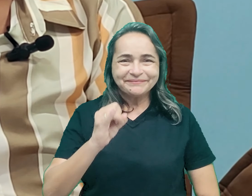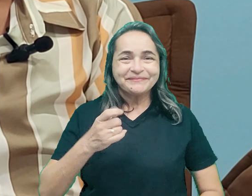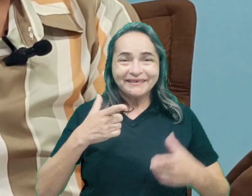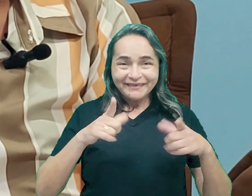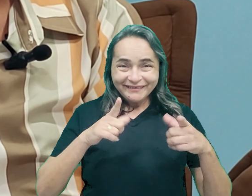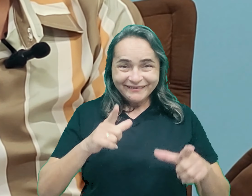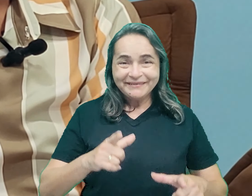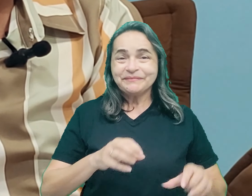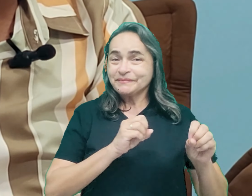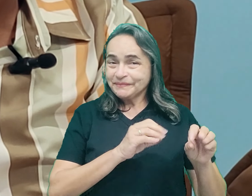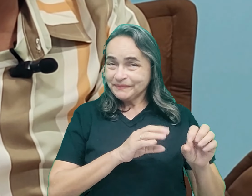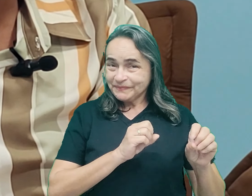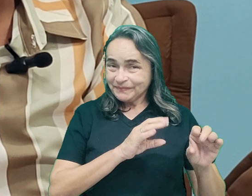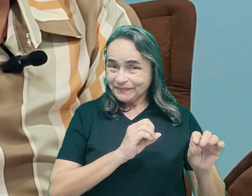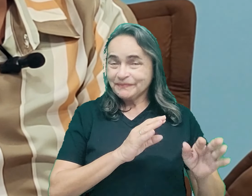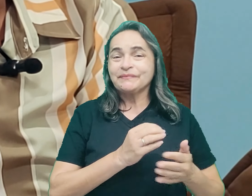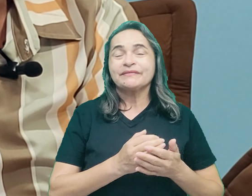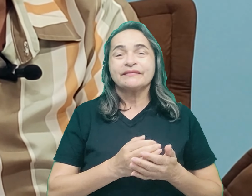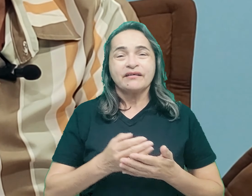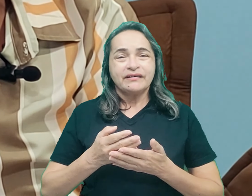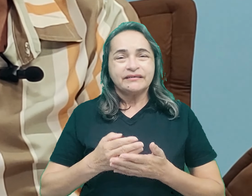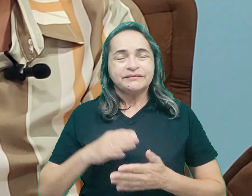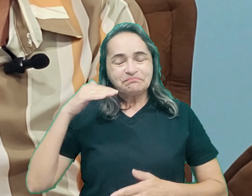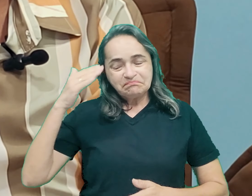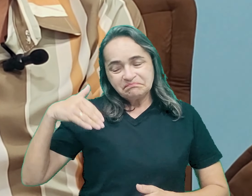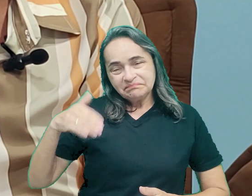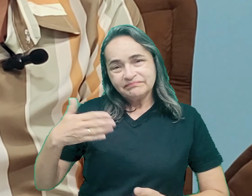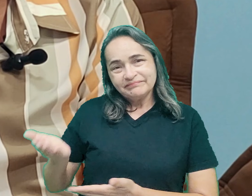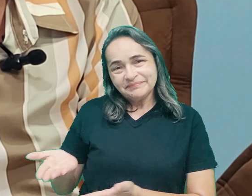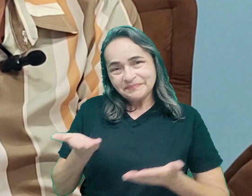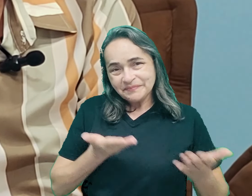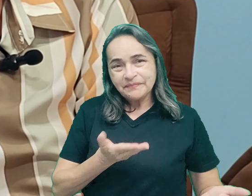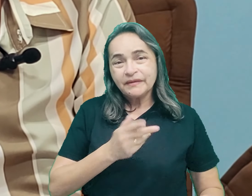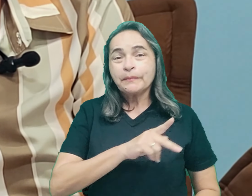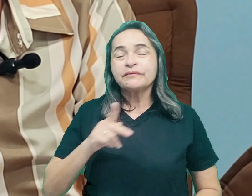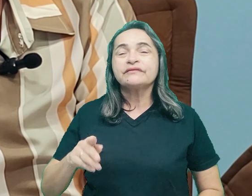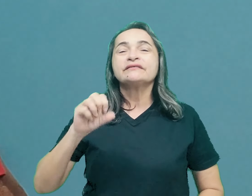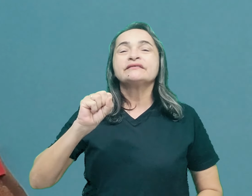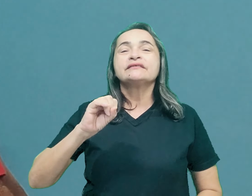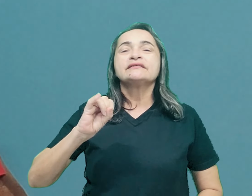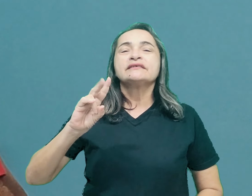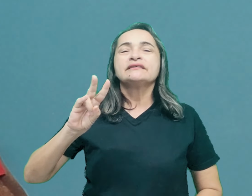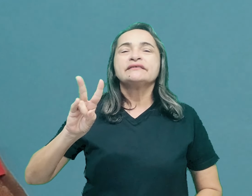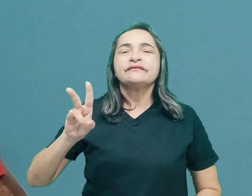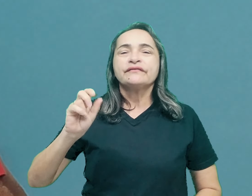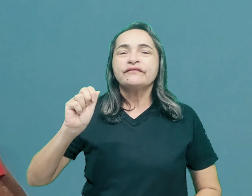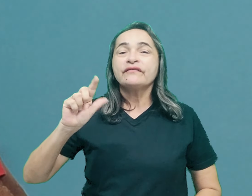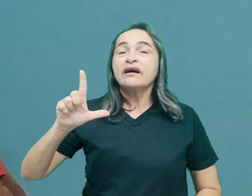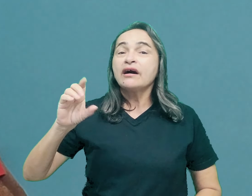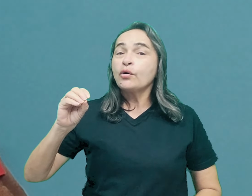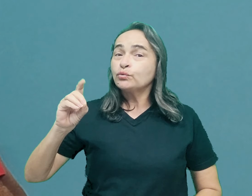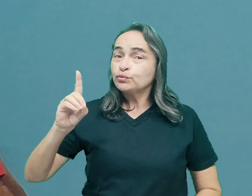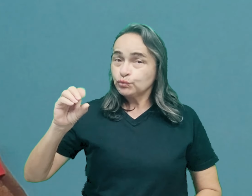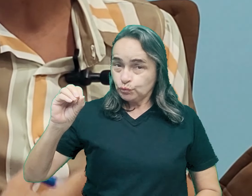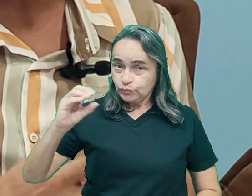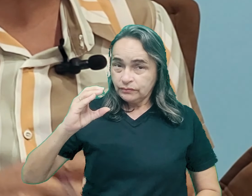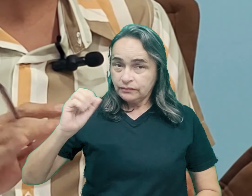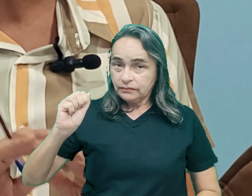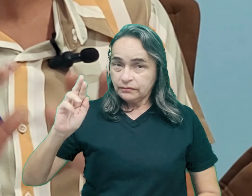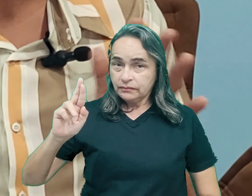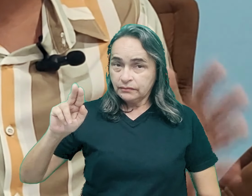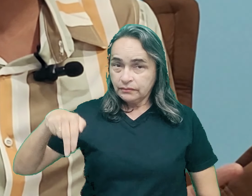A TV Seductec tem a honra de receber o professor Sivaldo Carneiro de Andrade para conversar um